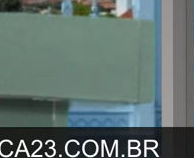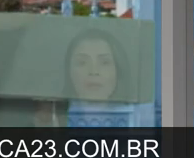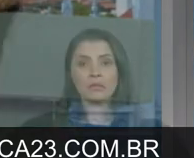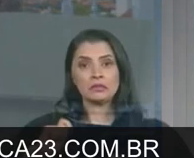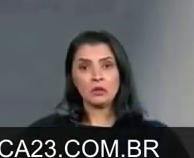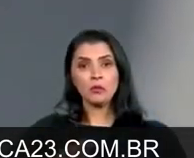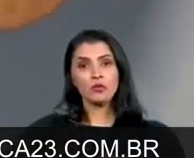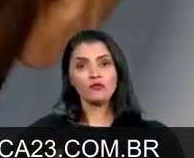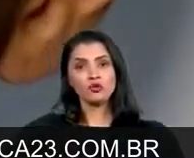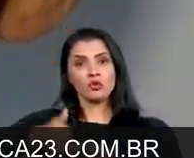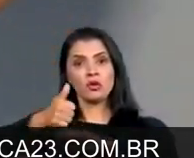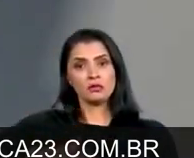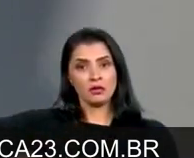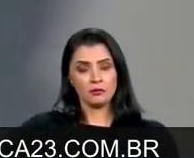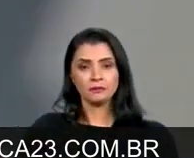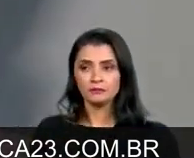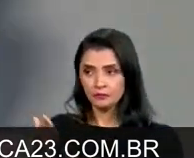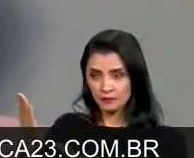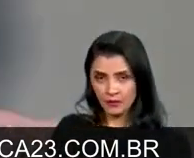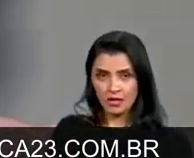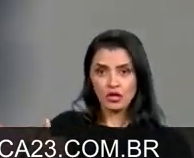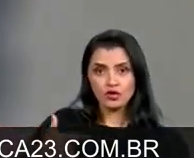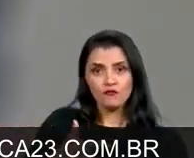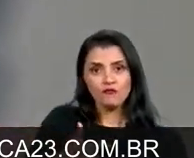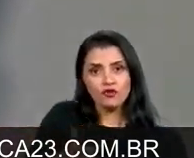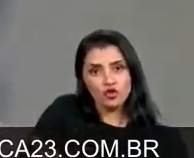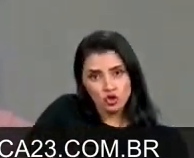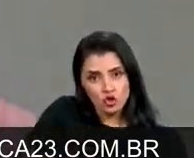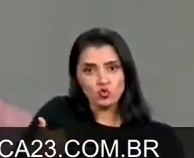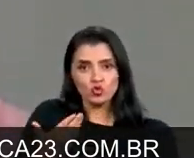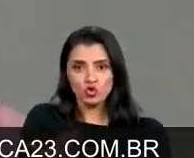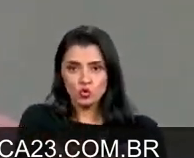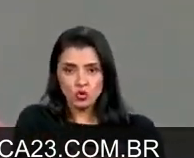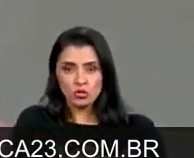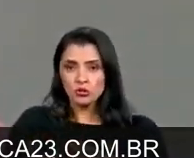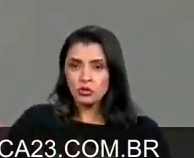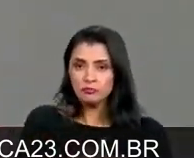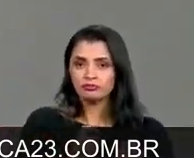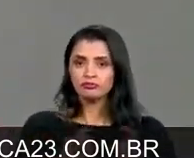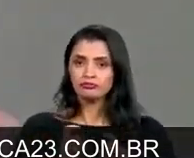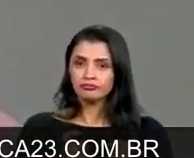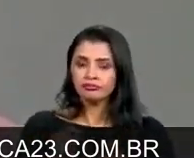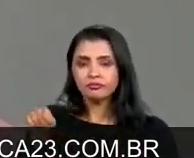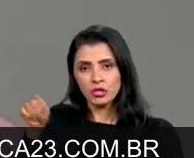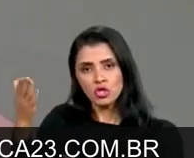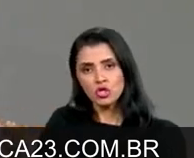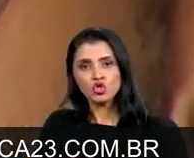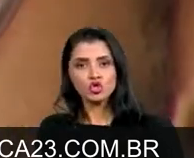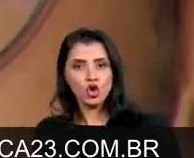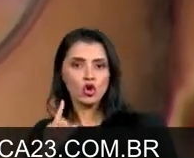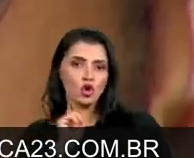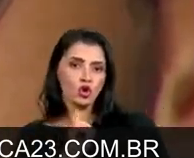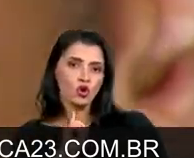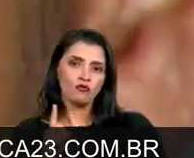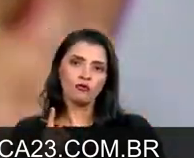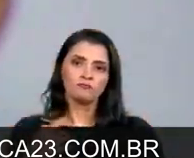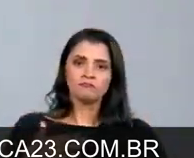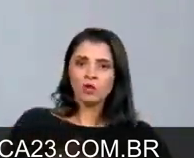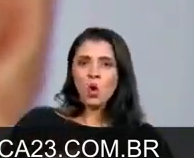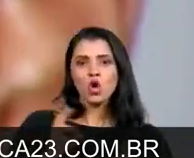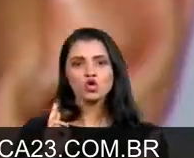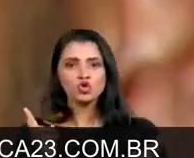ver. Marcos, 21 anos, estudante e auxiliar administrativo. Um jovem mineiro que gosta de shows